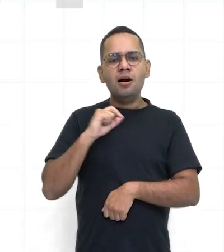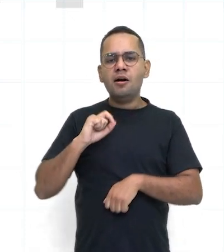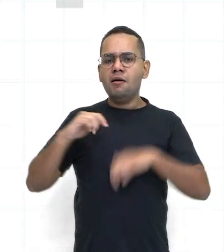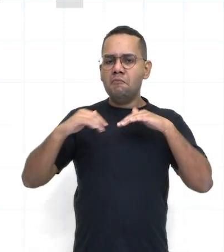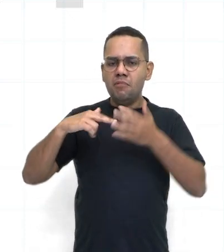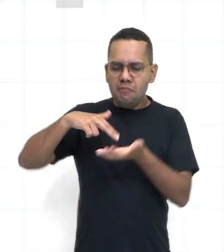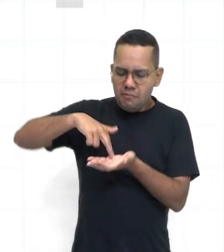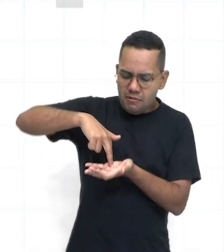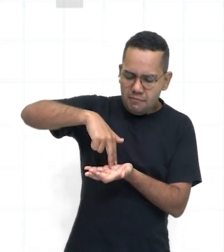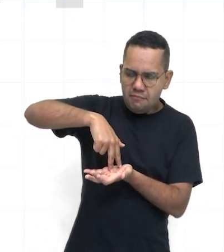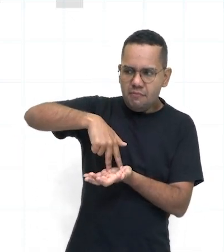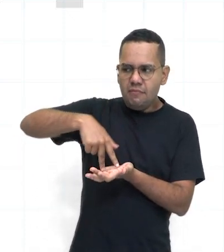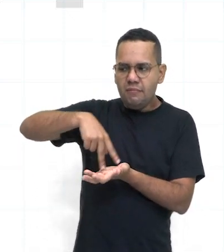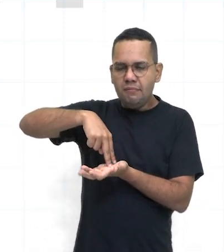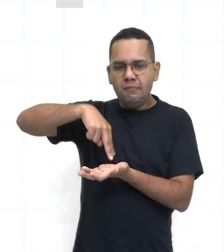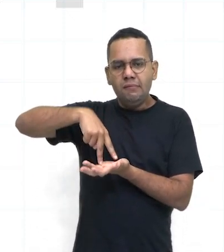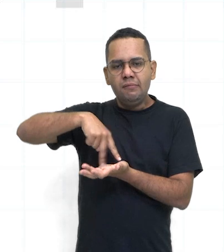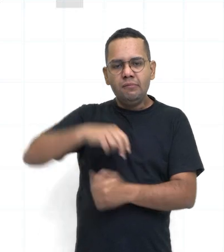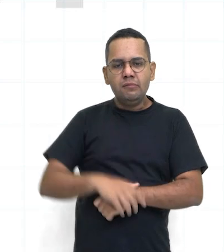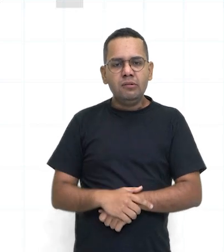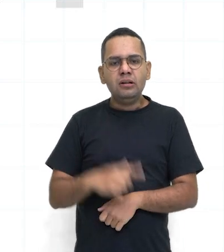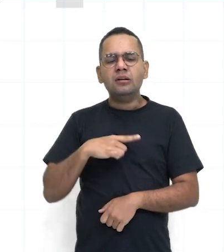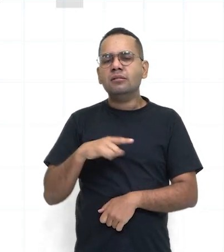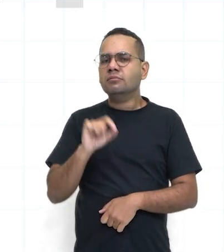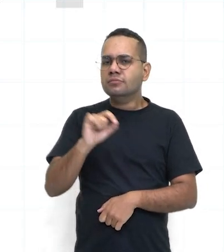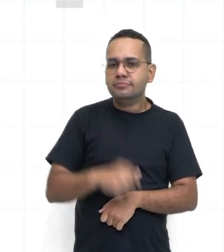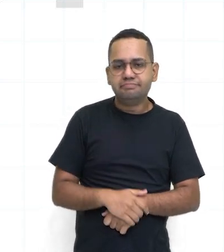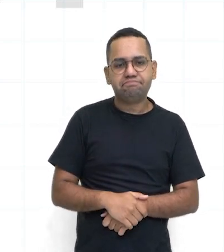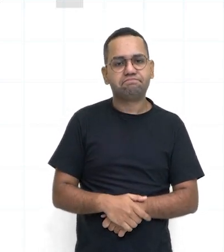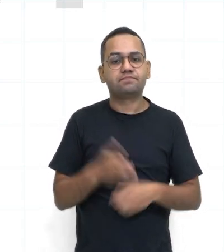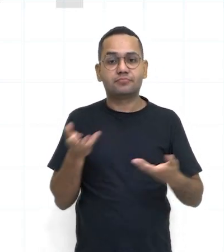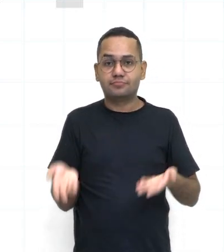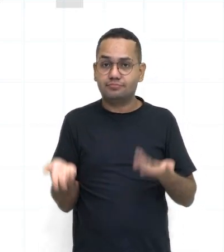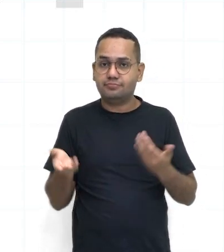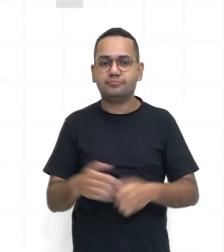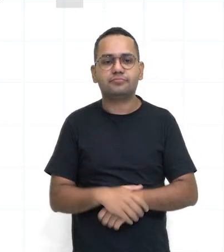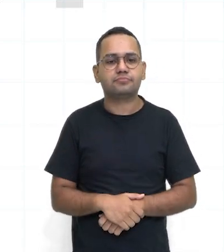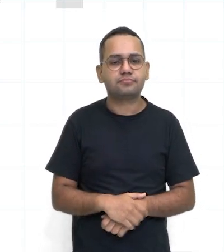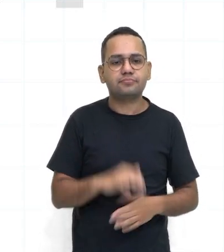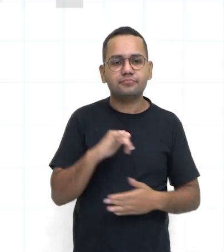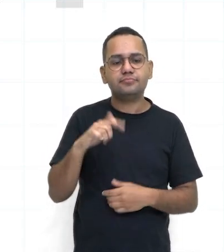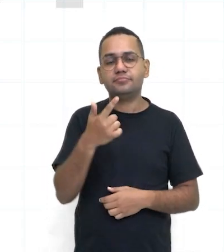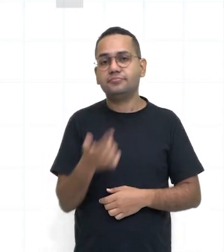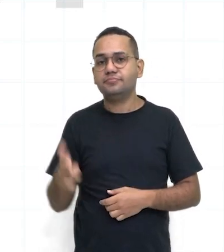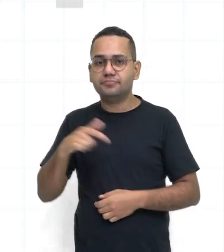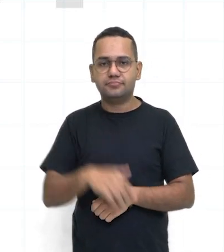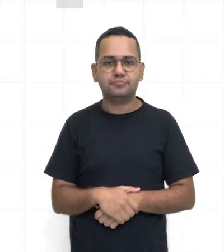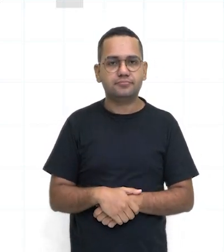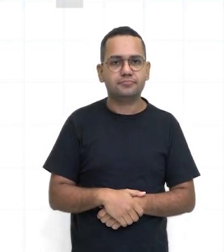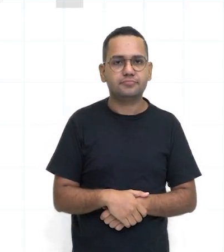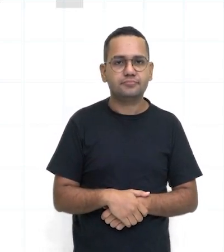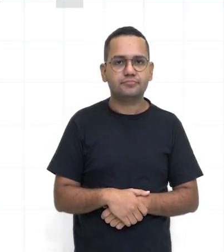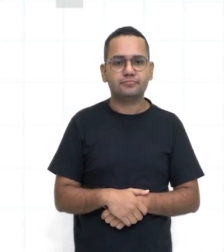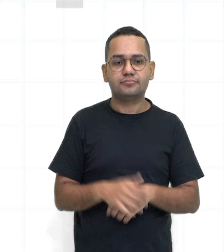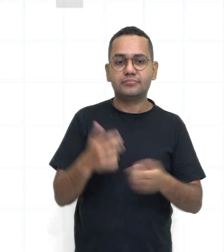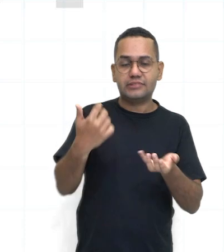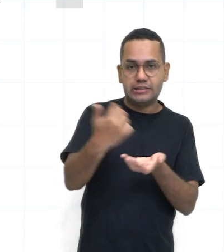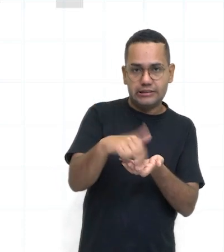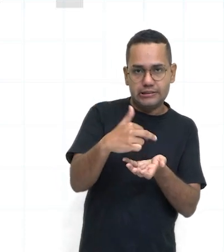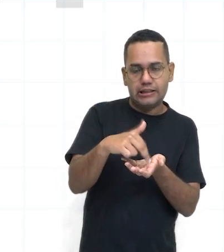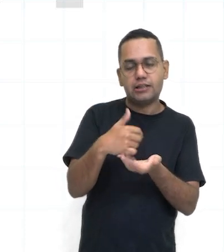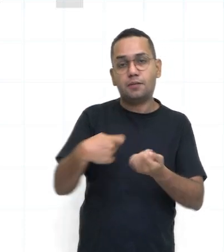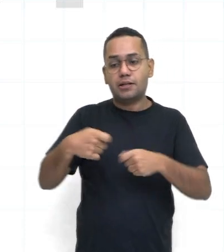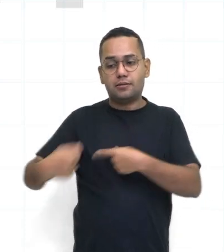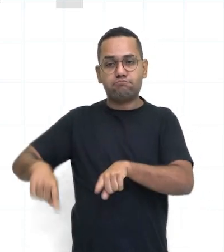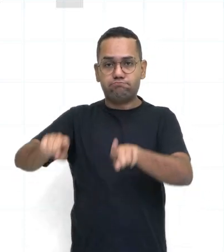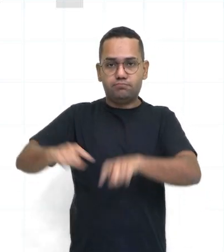movimento nas pontas dos pés, simbolizando graça e leveza, simetria e harmonia. As coreografias